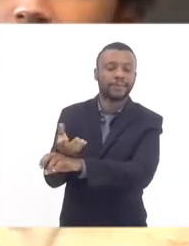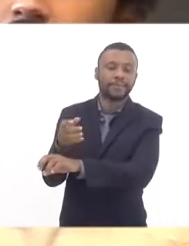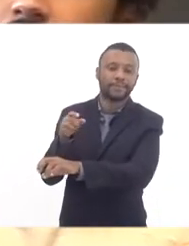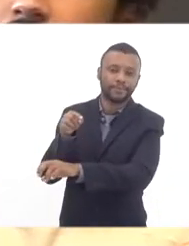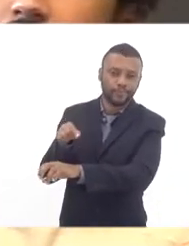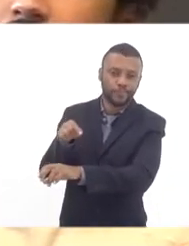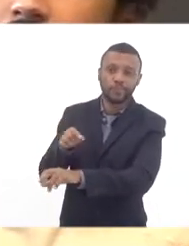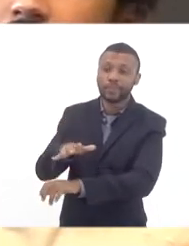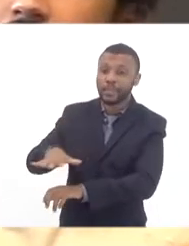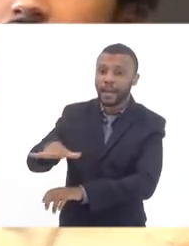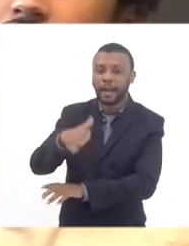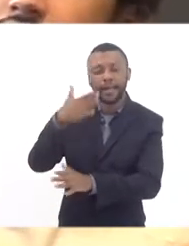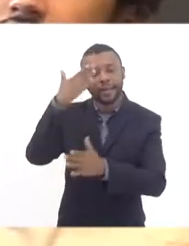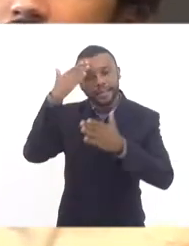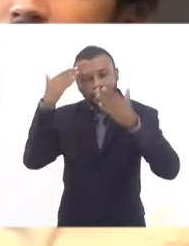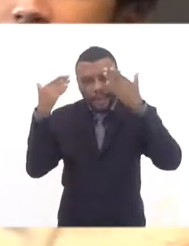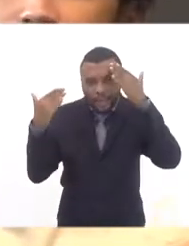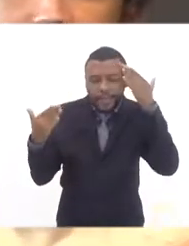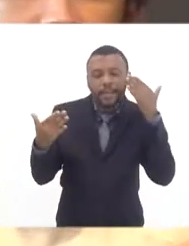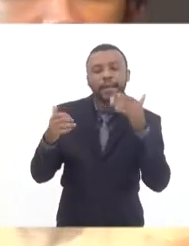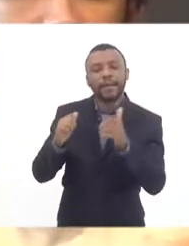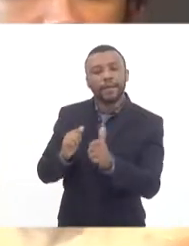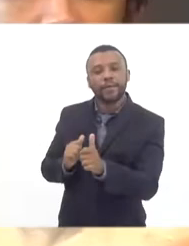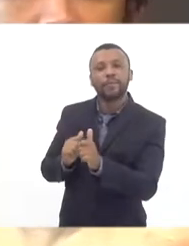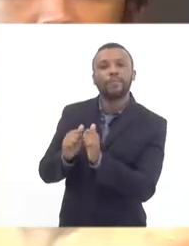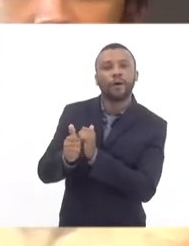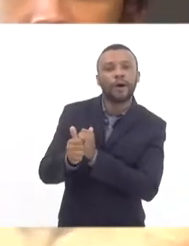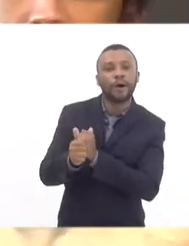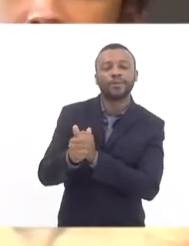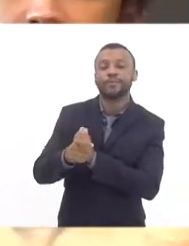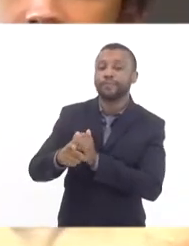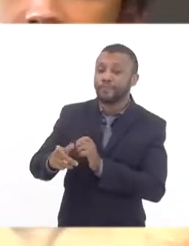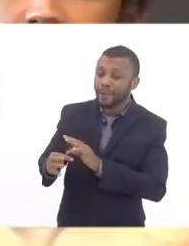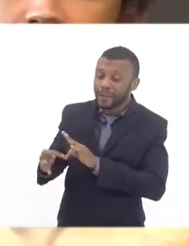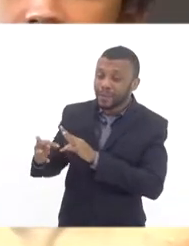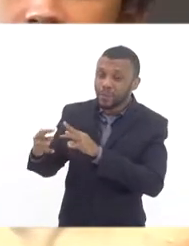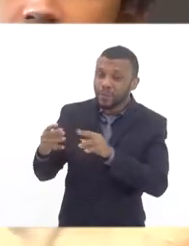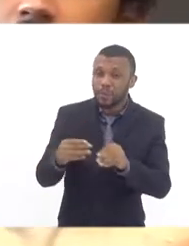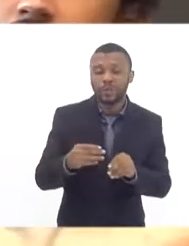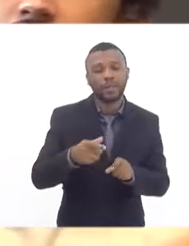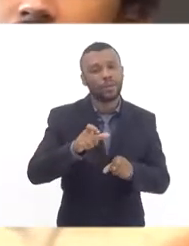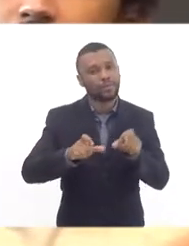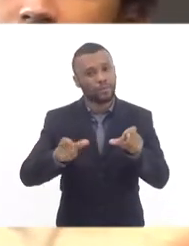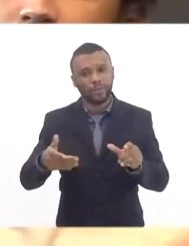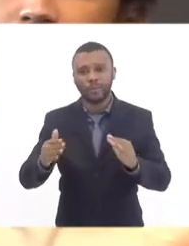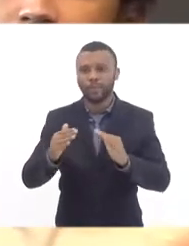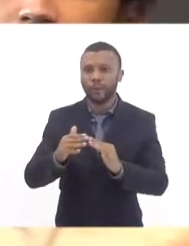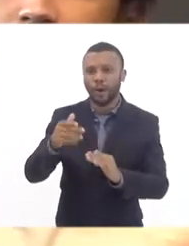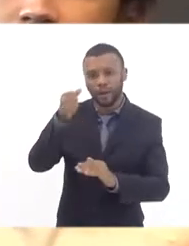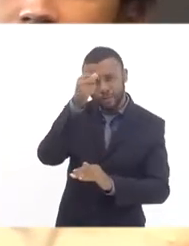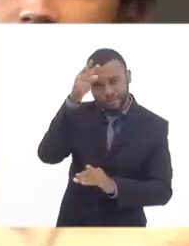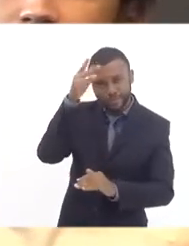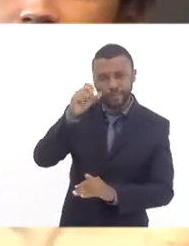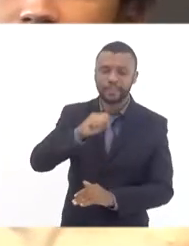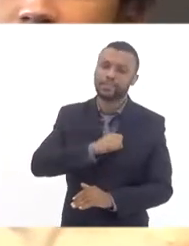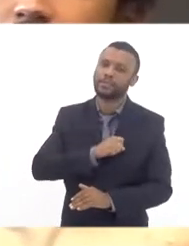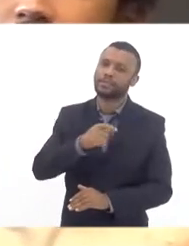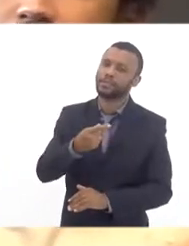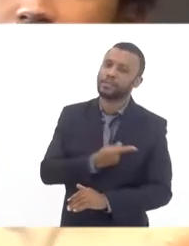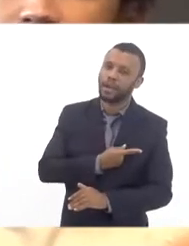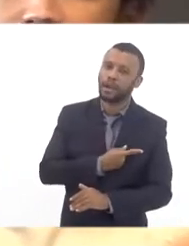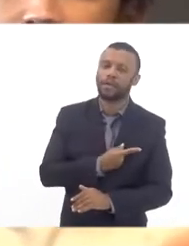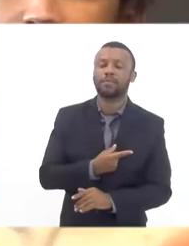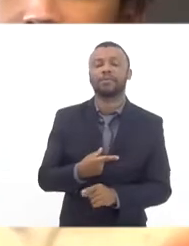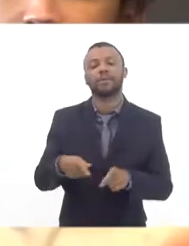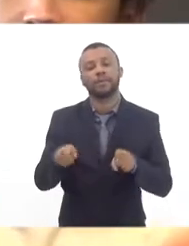além da área de lazer, da área de esporte para todos os gonçalenses e outras pessoas, vai ser muito importante também para as pessoas